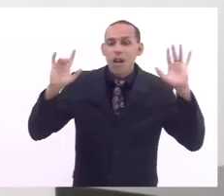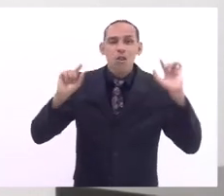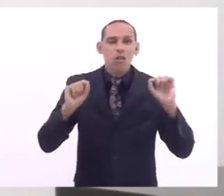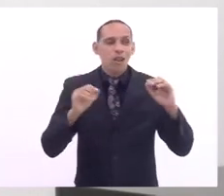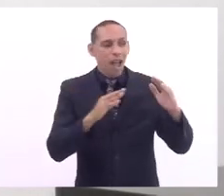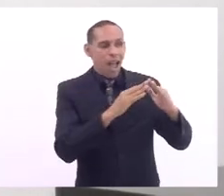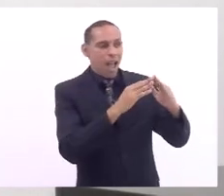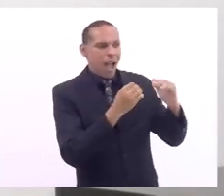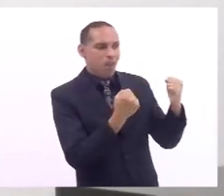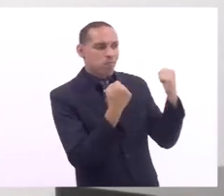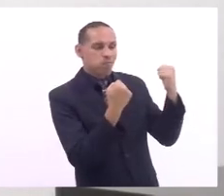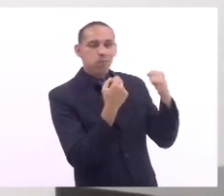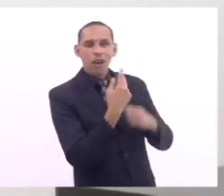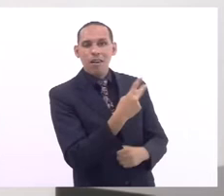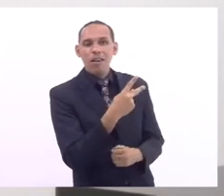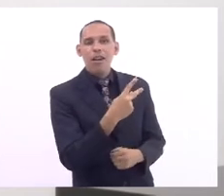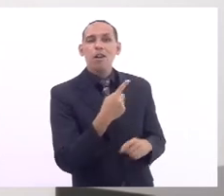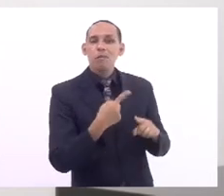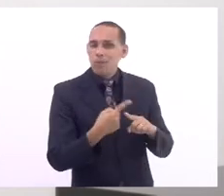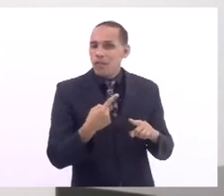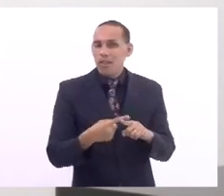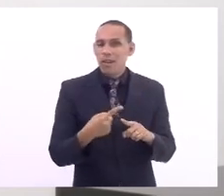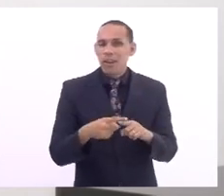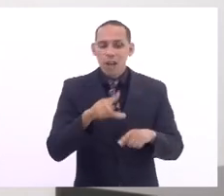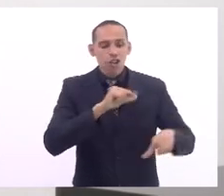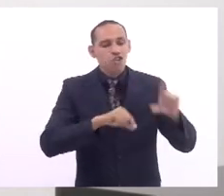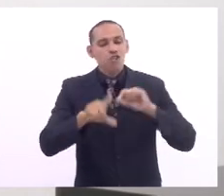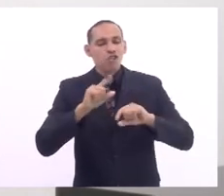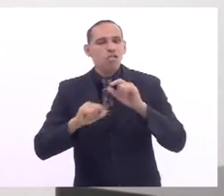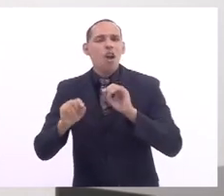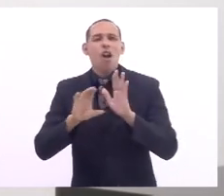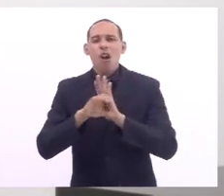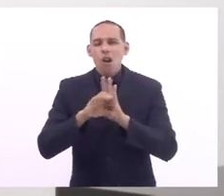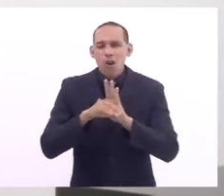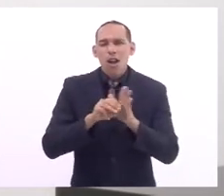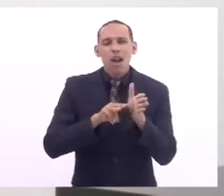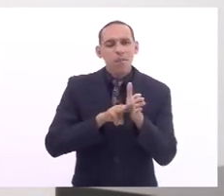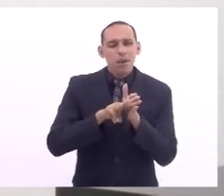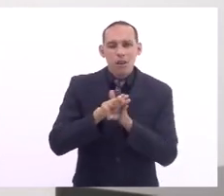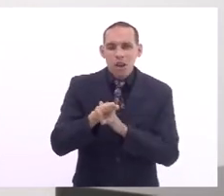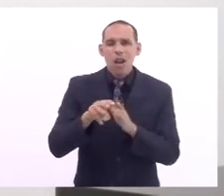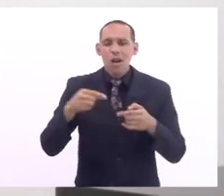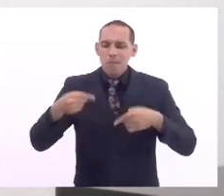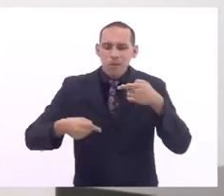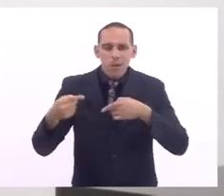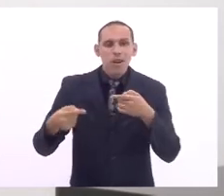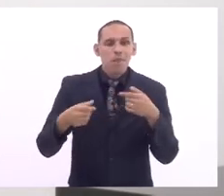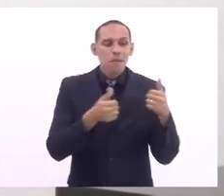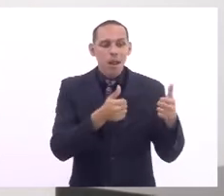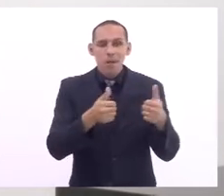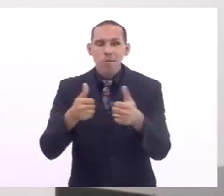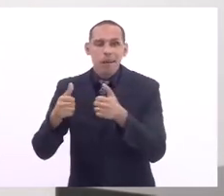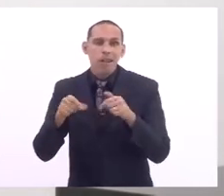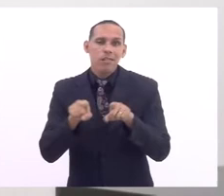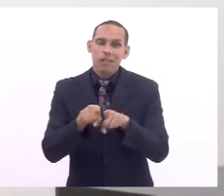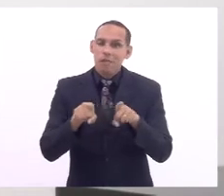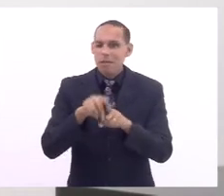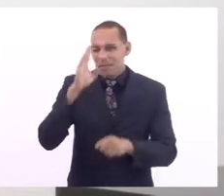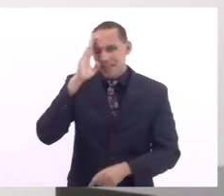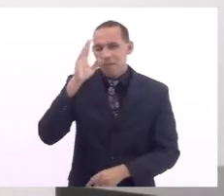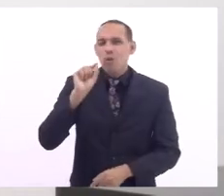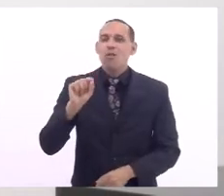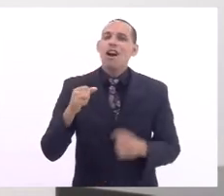da casa Fluminense é fruto dessas escolhas conceituais e metodológicas e políticas mas principalmente